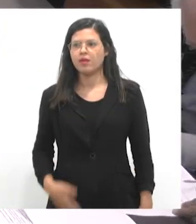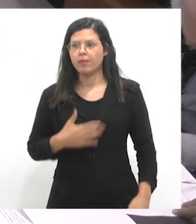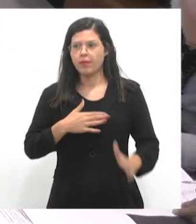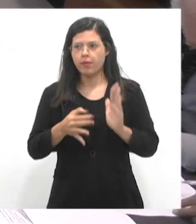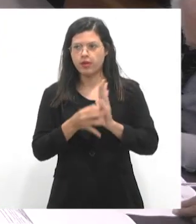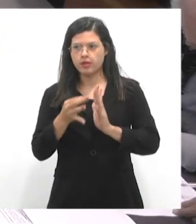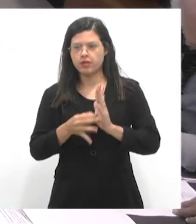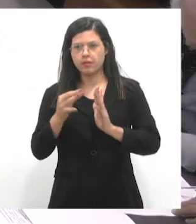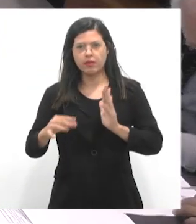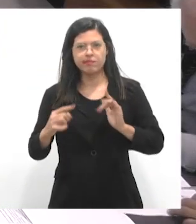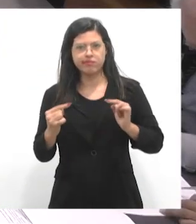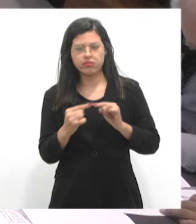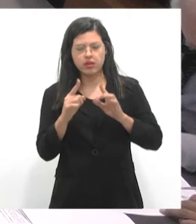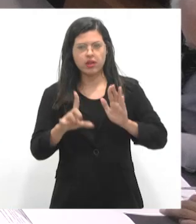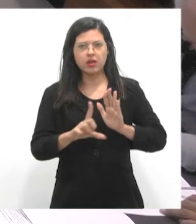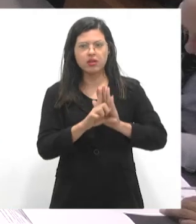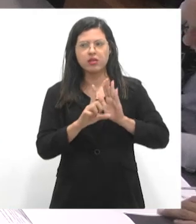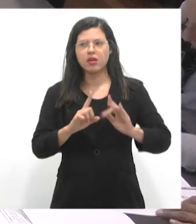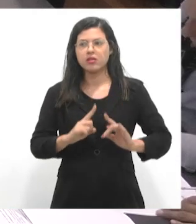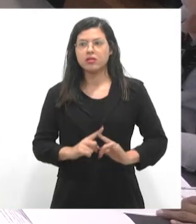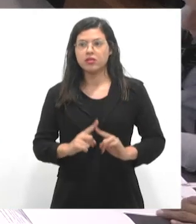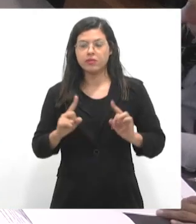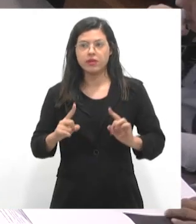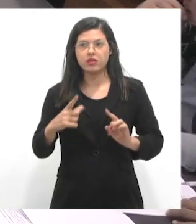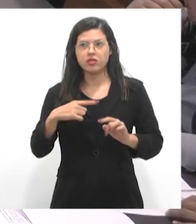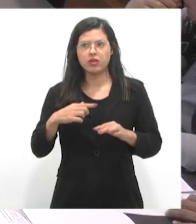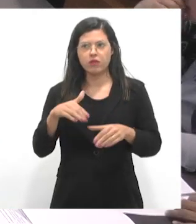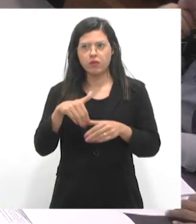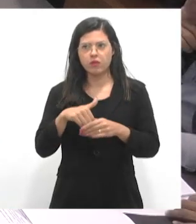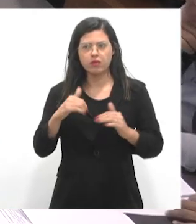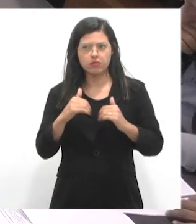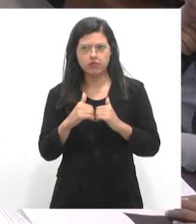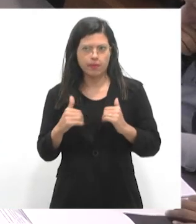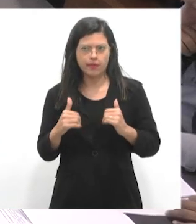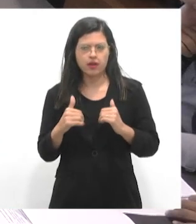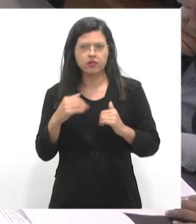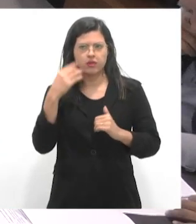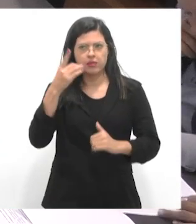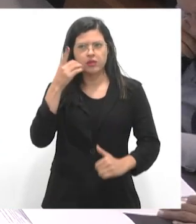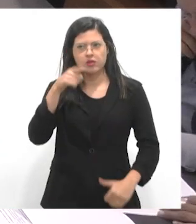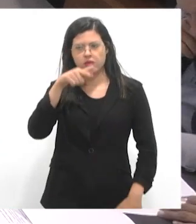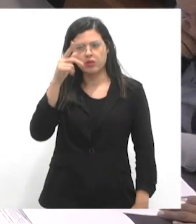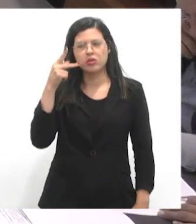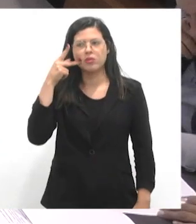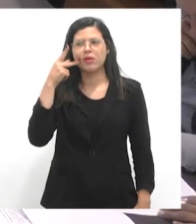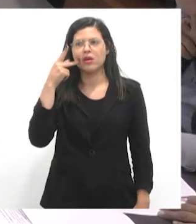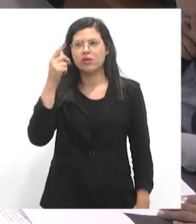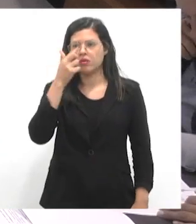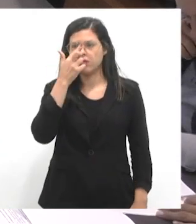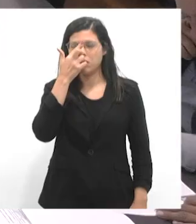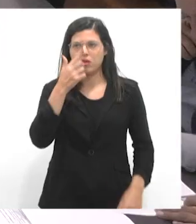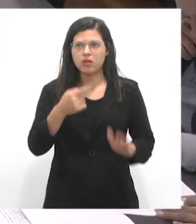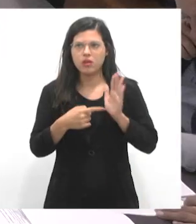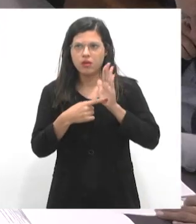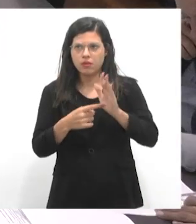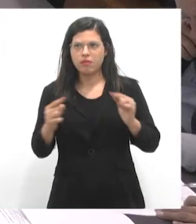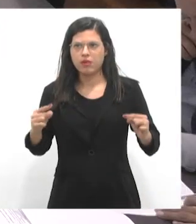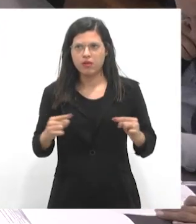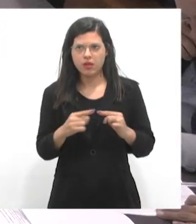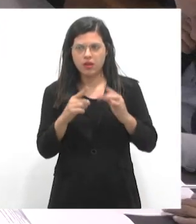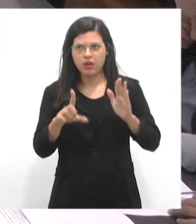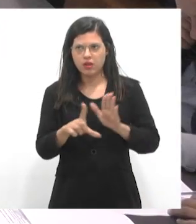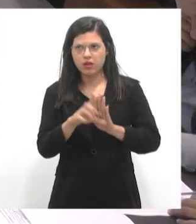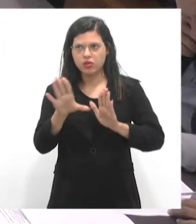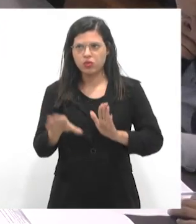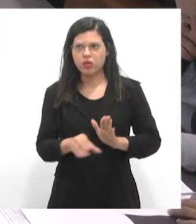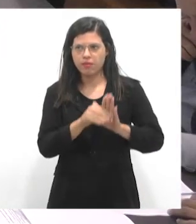foi pela legalidade, mas nós recebemos um voto em separado do deputado Luiz Paulo, que apresentava o parecer pela legalidade com emendas. E eu